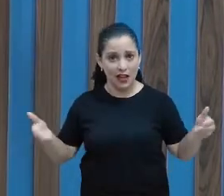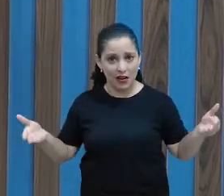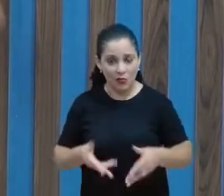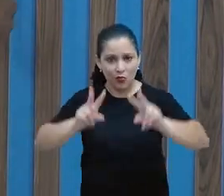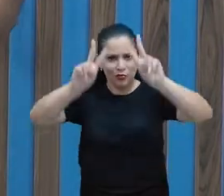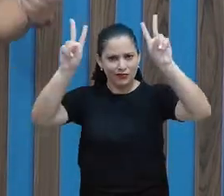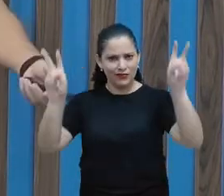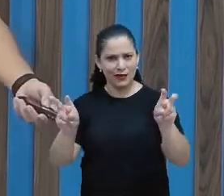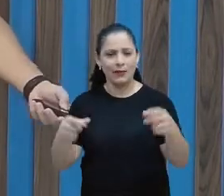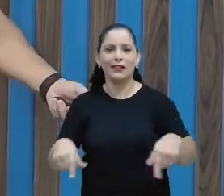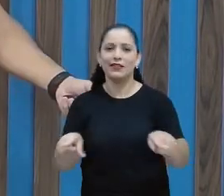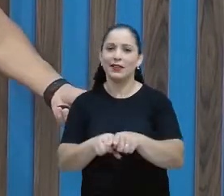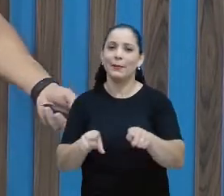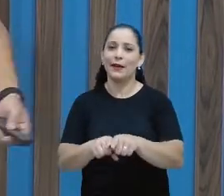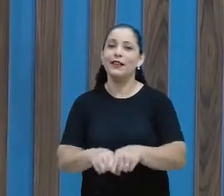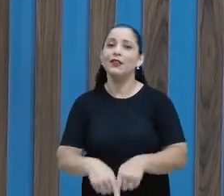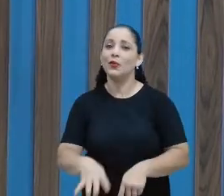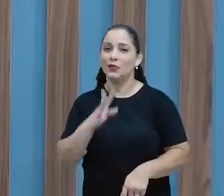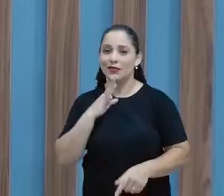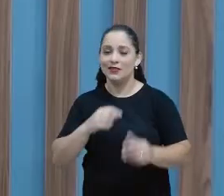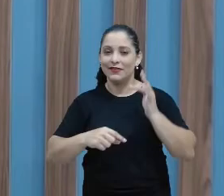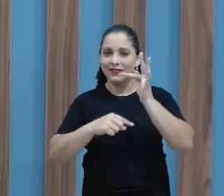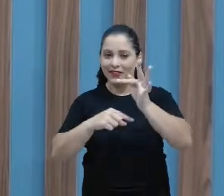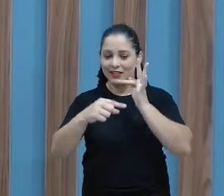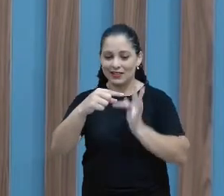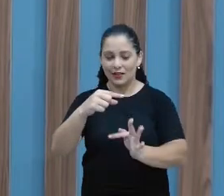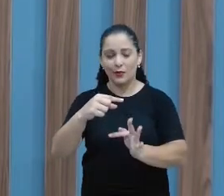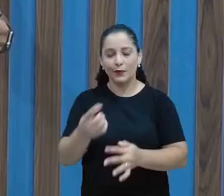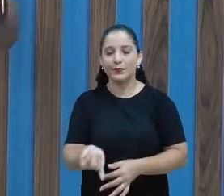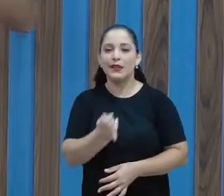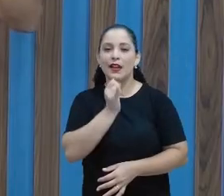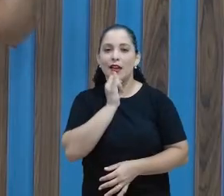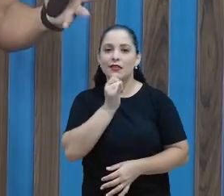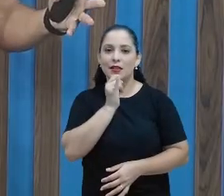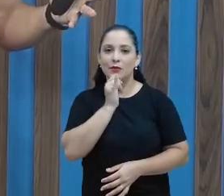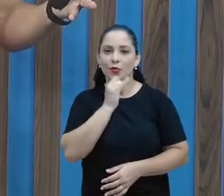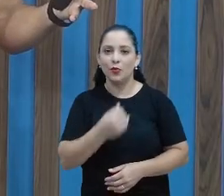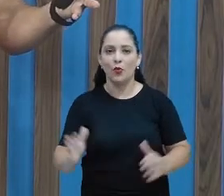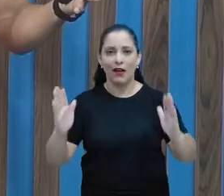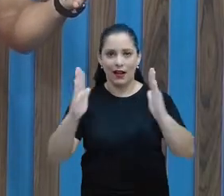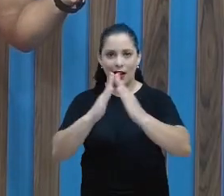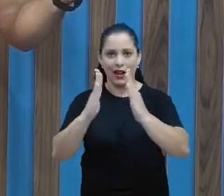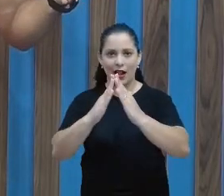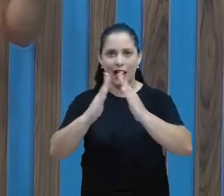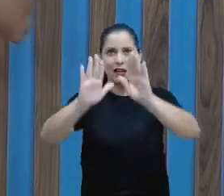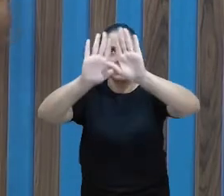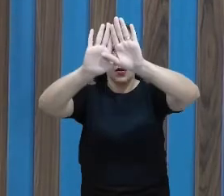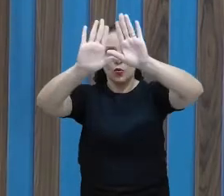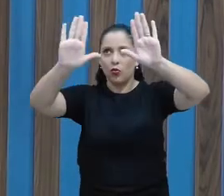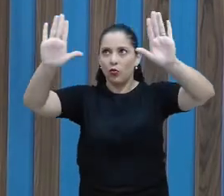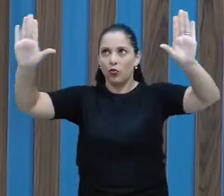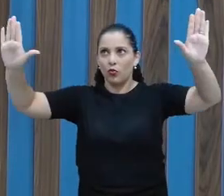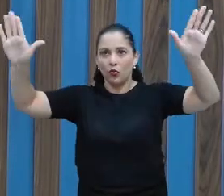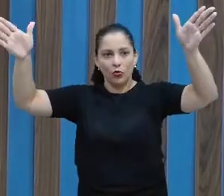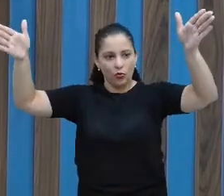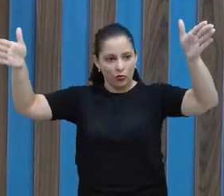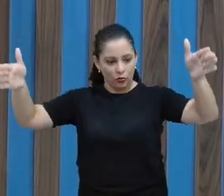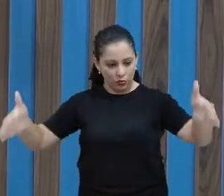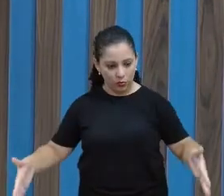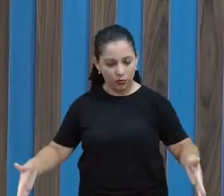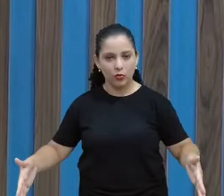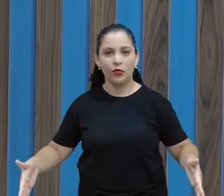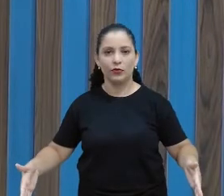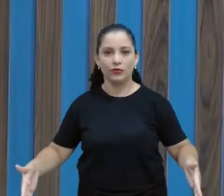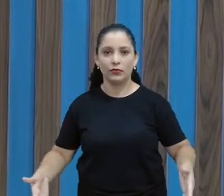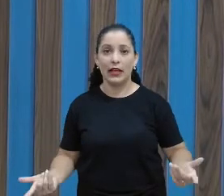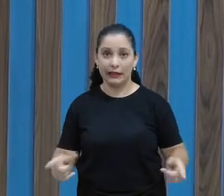aqui, estamos falando também de fração, né? Isso. Porque quando a gente fala de, por exemplo, uma fachada de uma casa em relação à porta, o